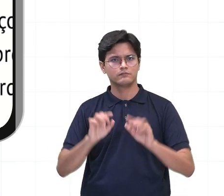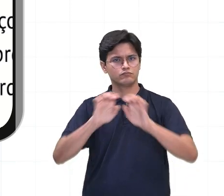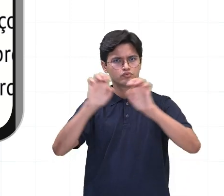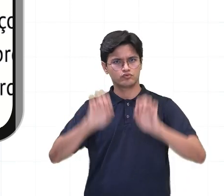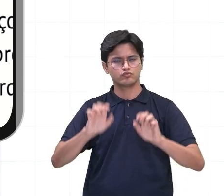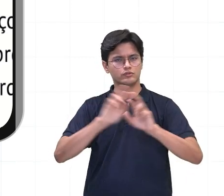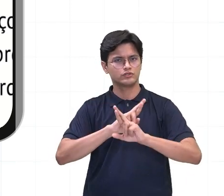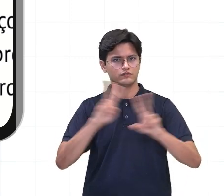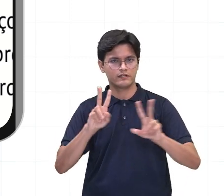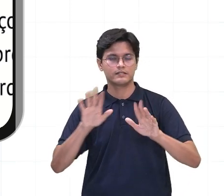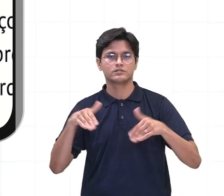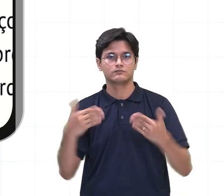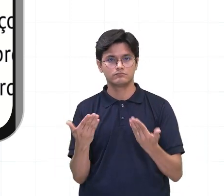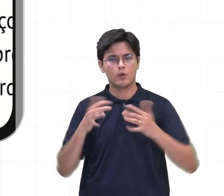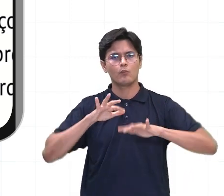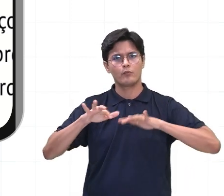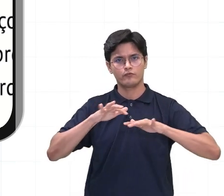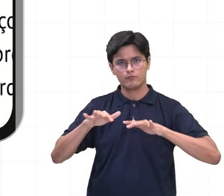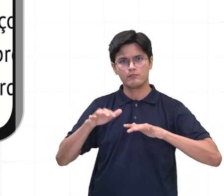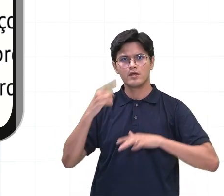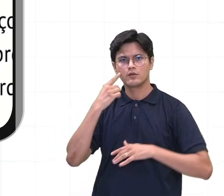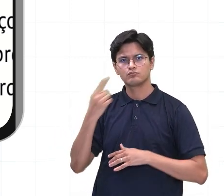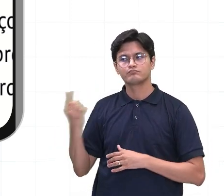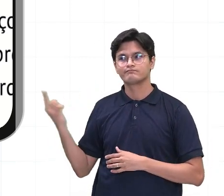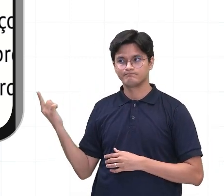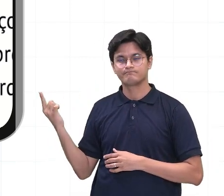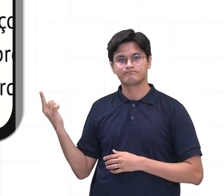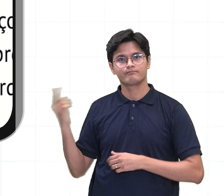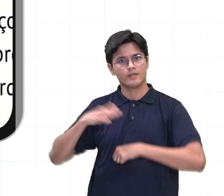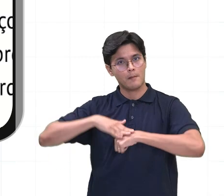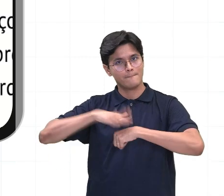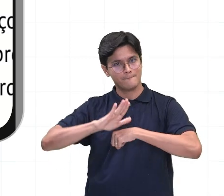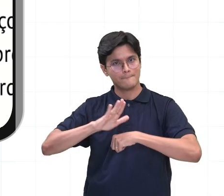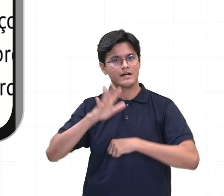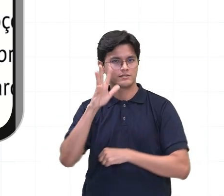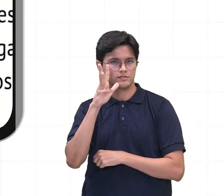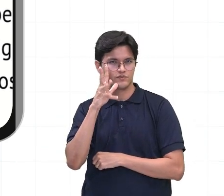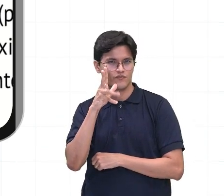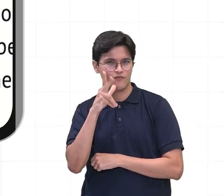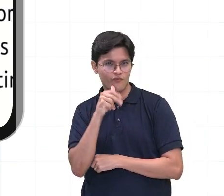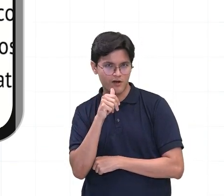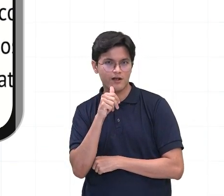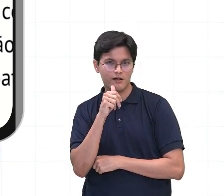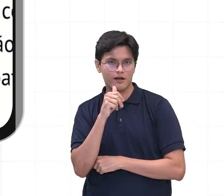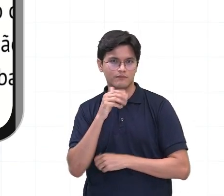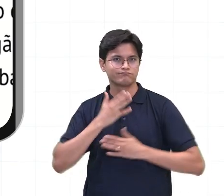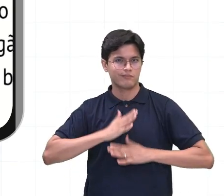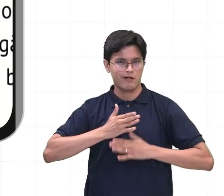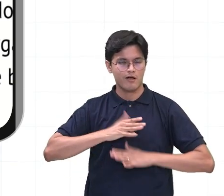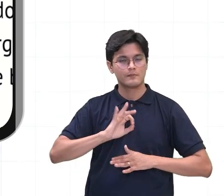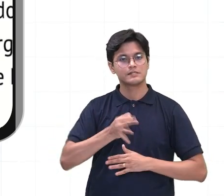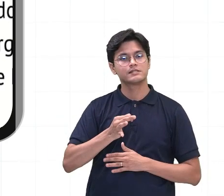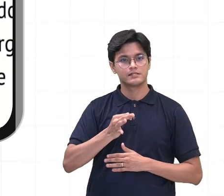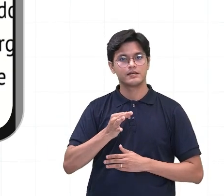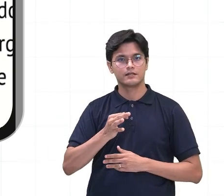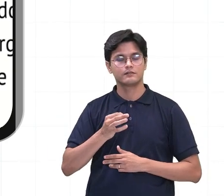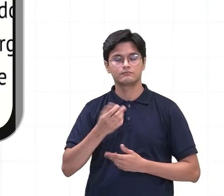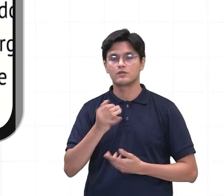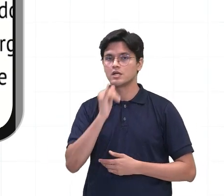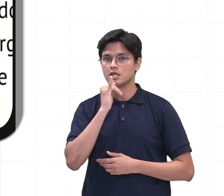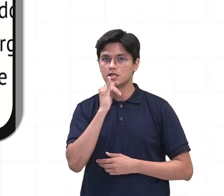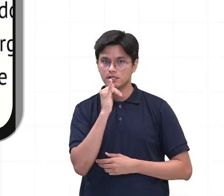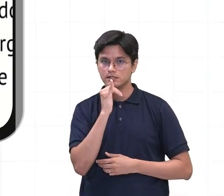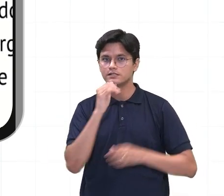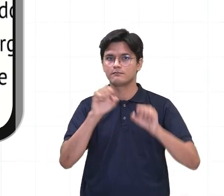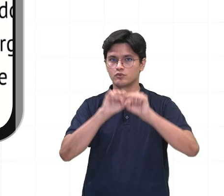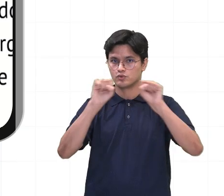Então os movimentos que ele vai realizar vai ser o quê? Mais lento. Como, por exemplo, o tecido que faz parte aqui, ó, do sistema